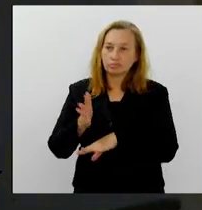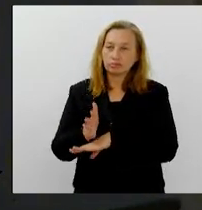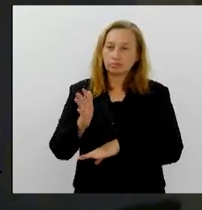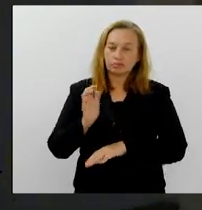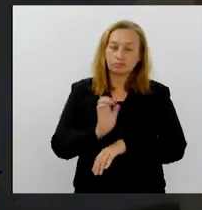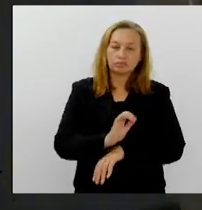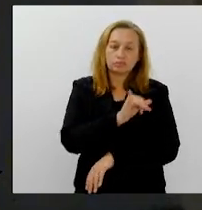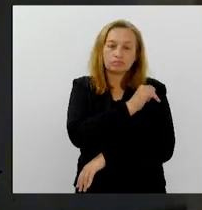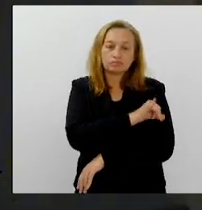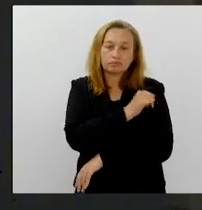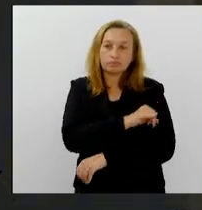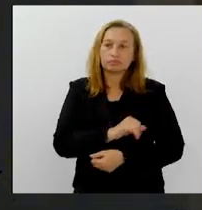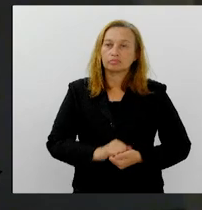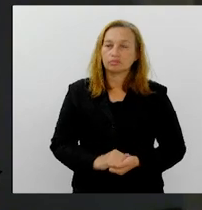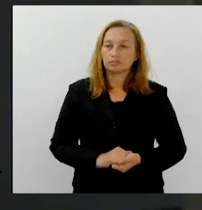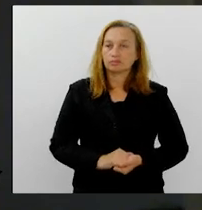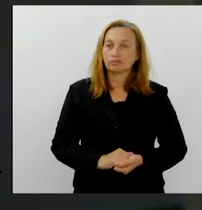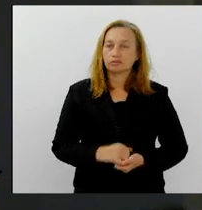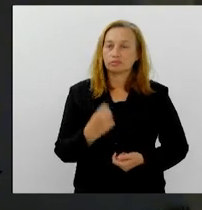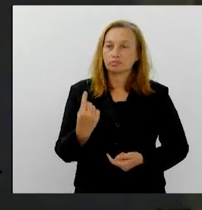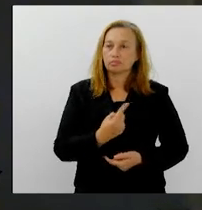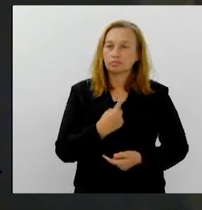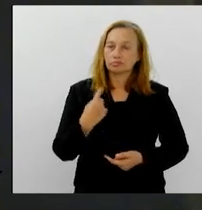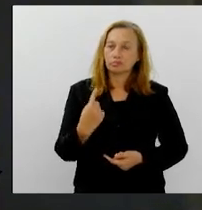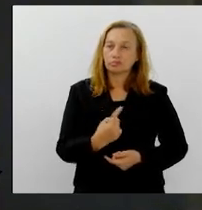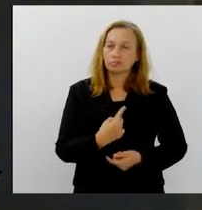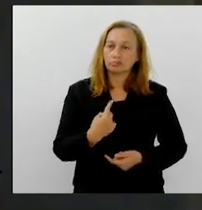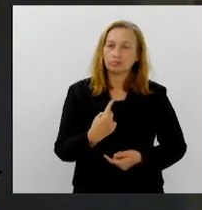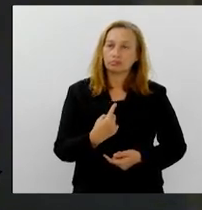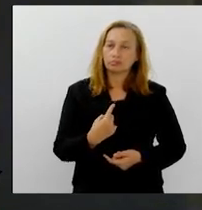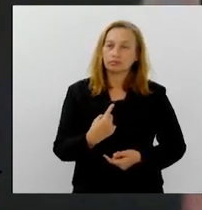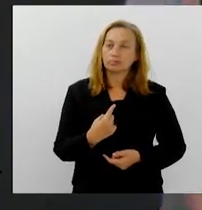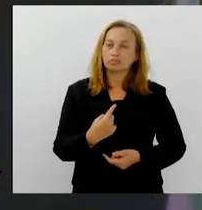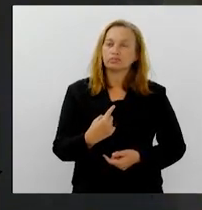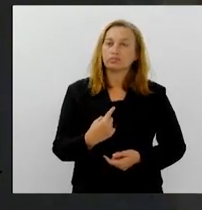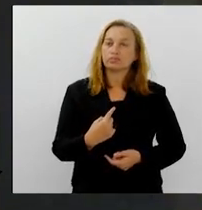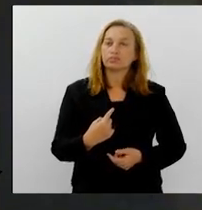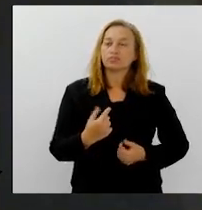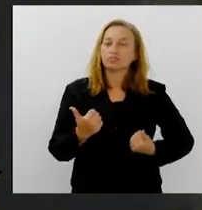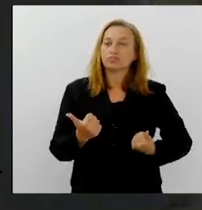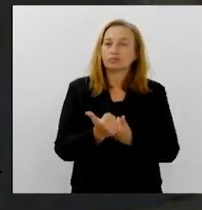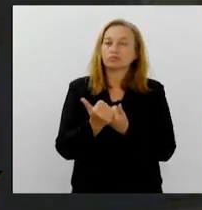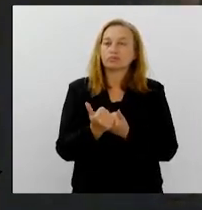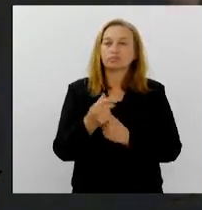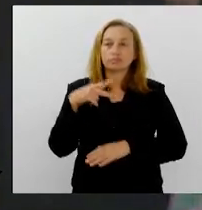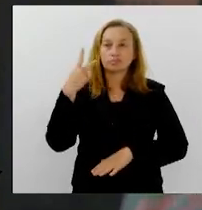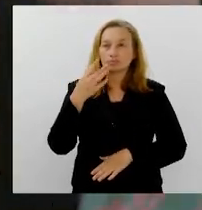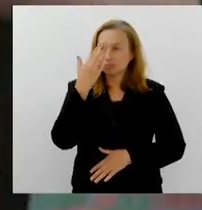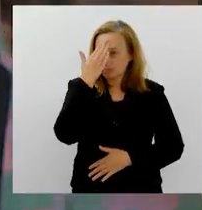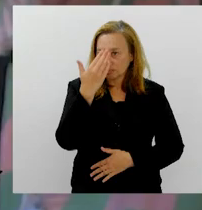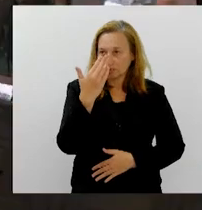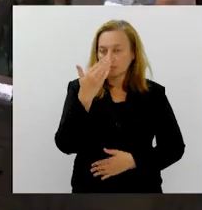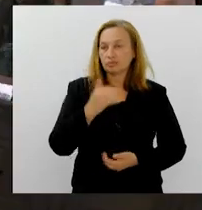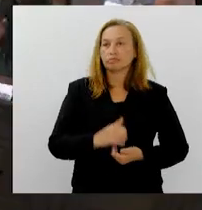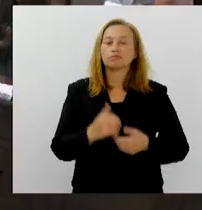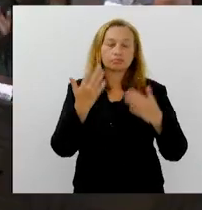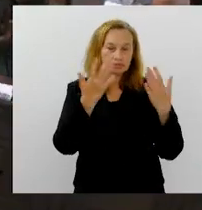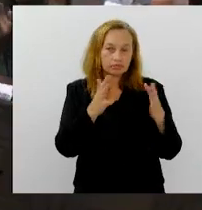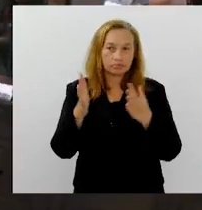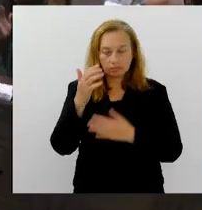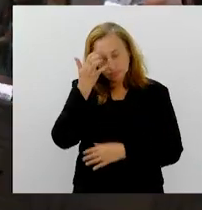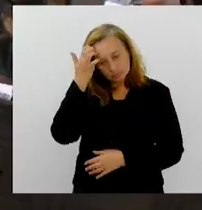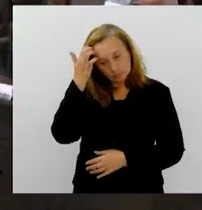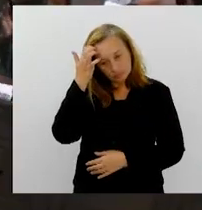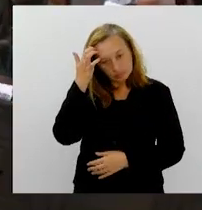somos aqueles que seremos os braços desse parlamento no cumprimento das leis. Muito obrigada. Obrigado,